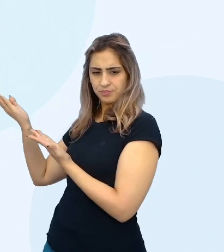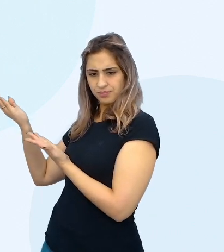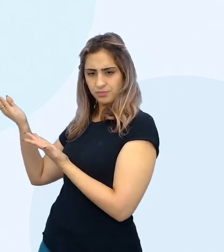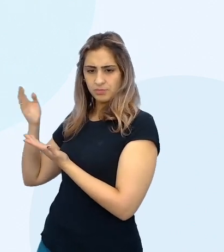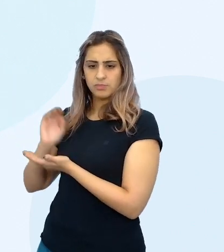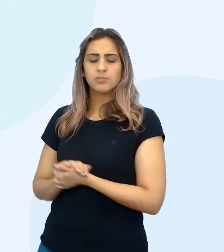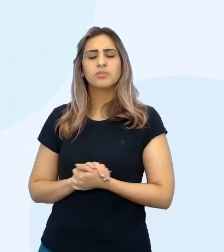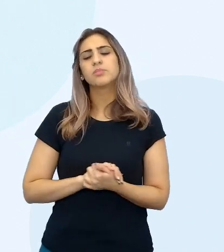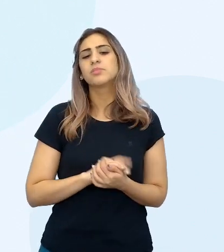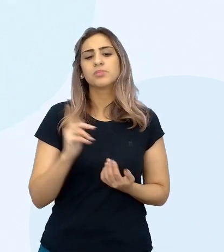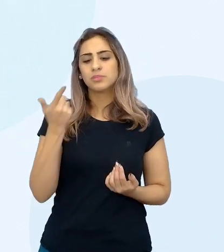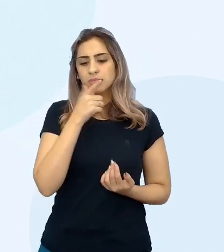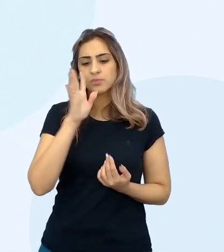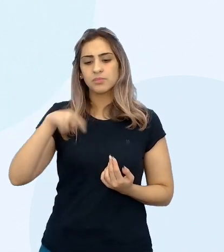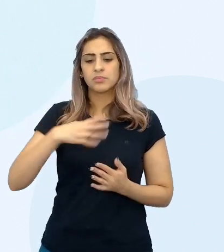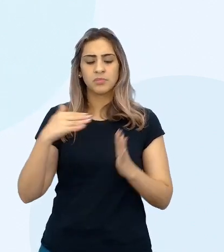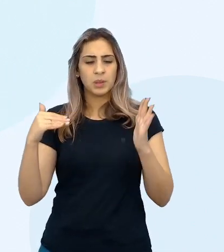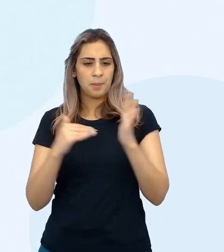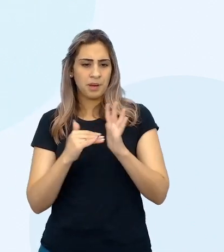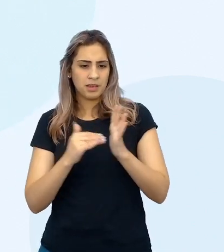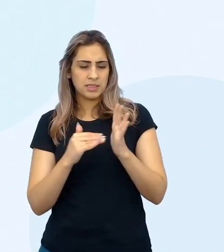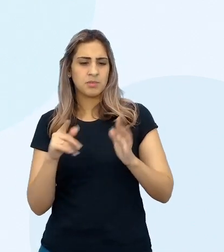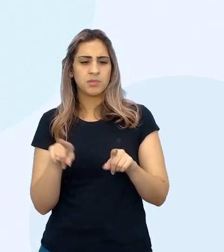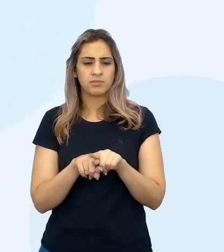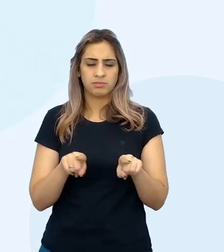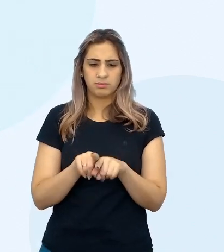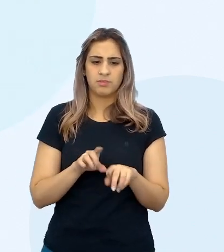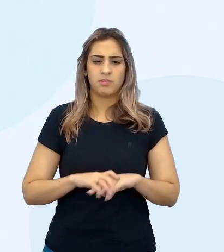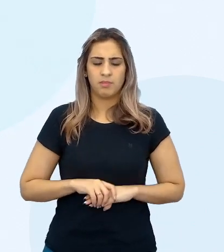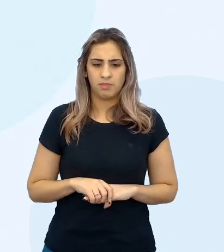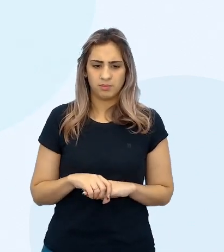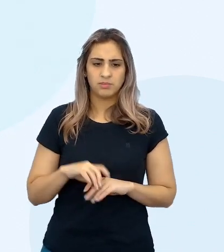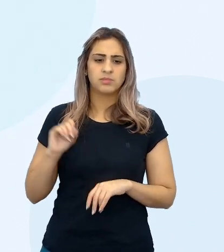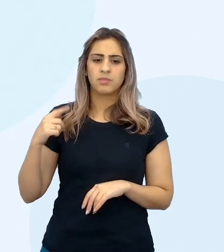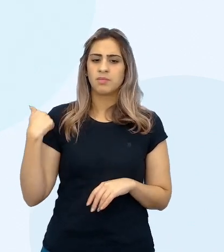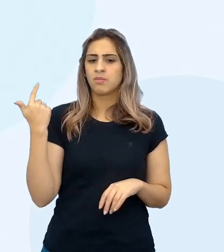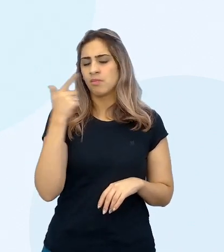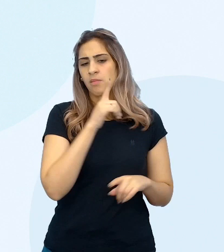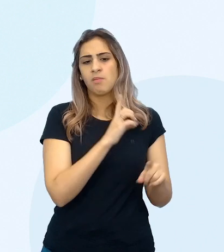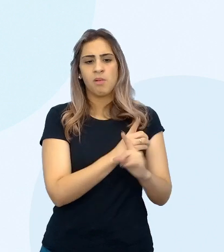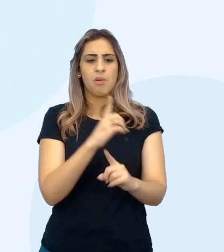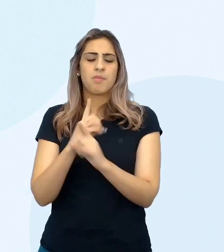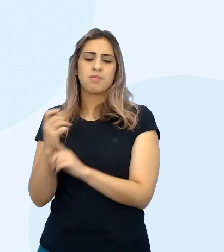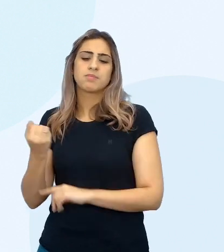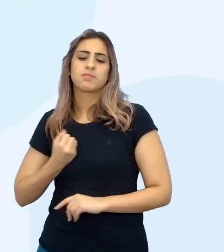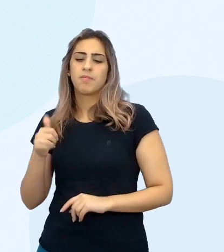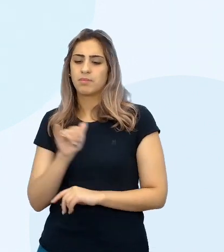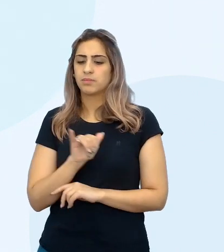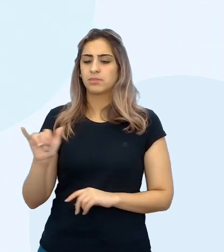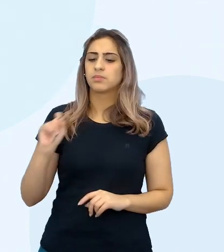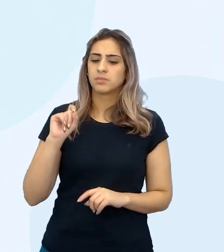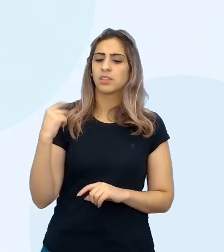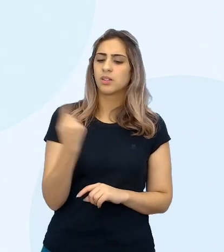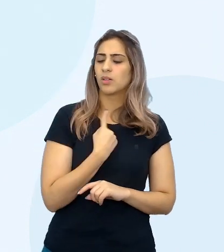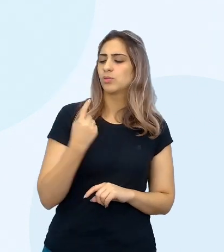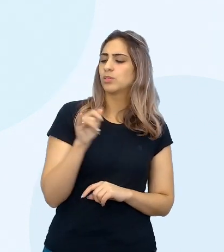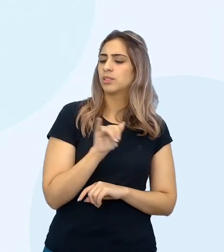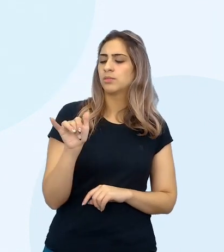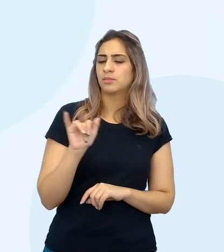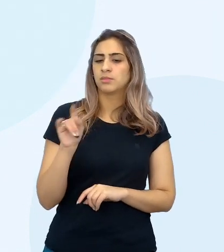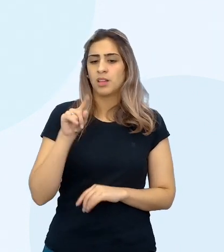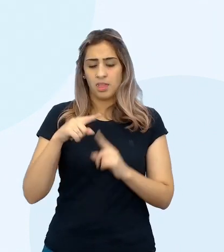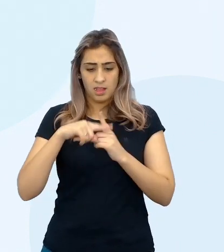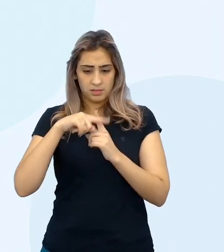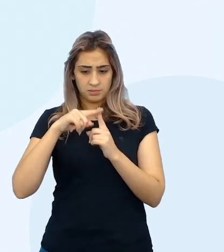5, e aí tem a coluna do máxima e do mínima dia a dia. Certo. Ok? O que a gente tem que descobrir? O valor do Y. Sim. Quem que é o nosso Y? É